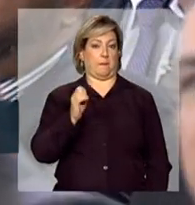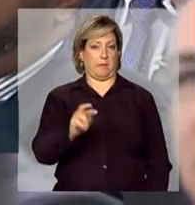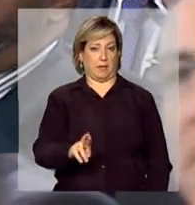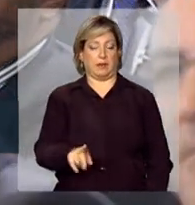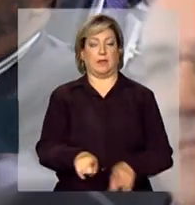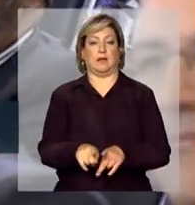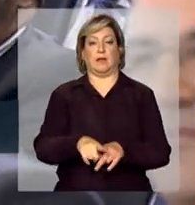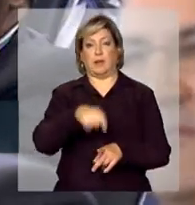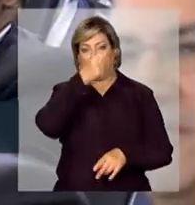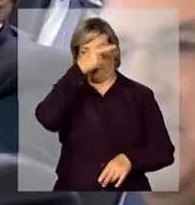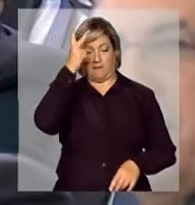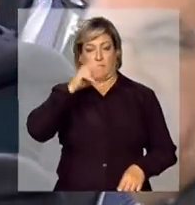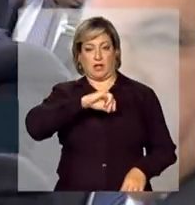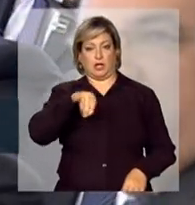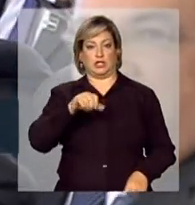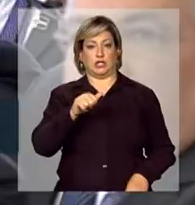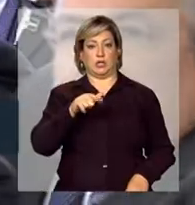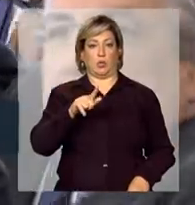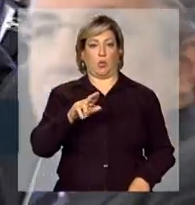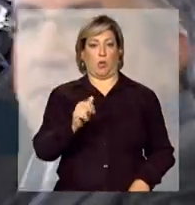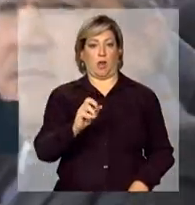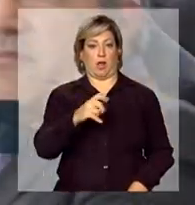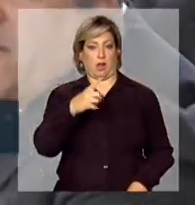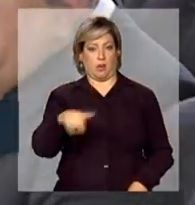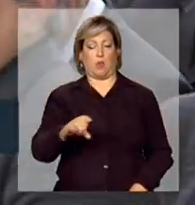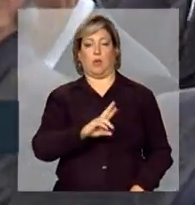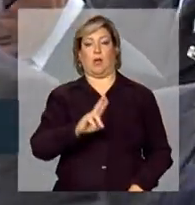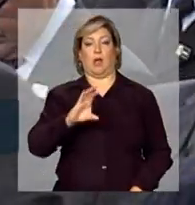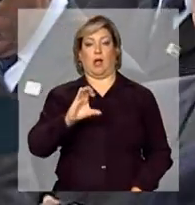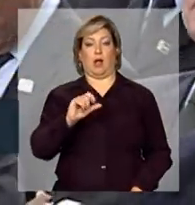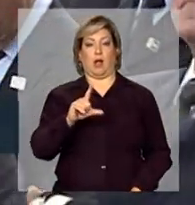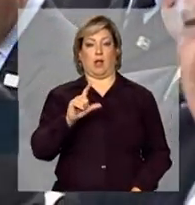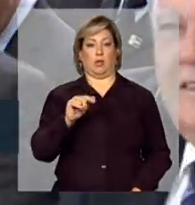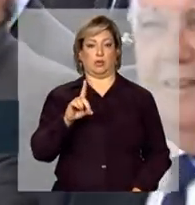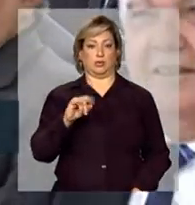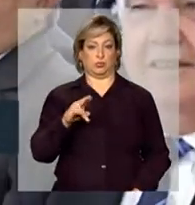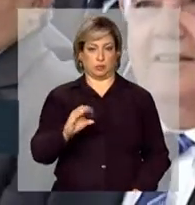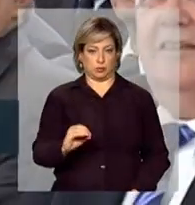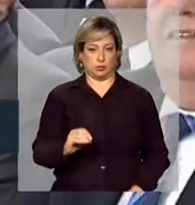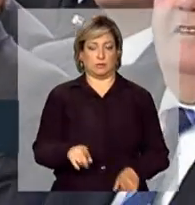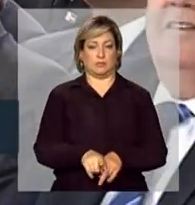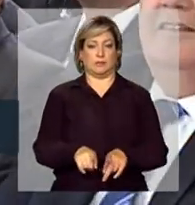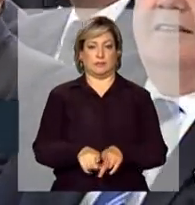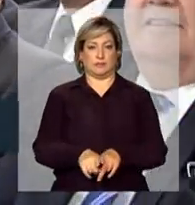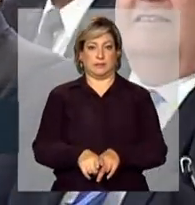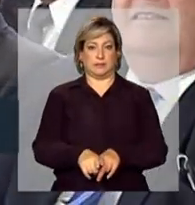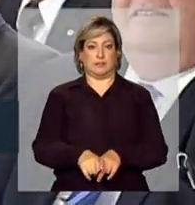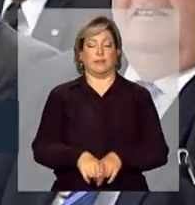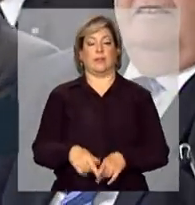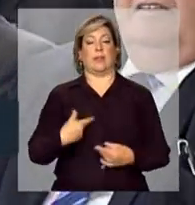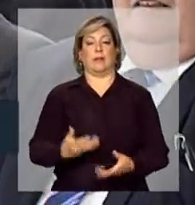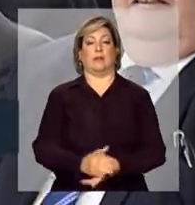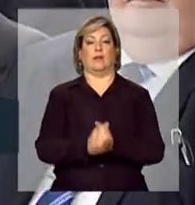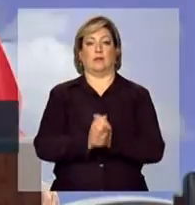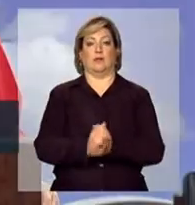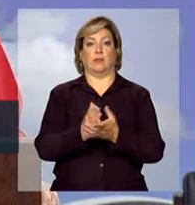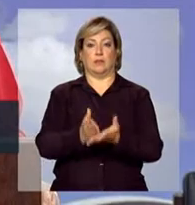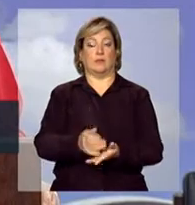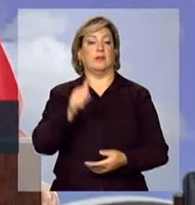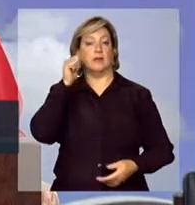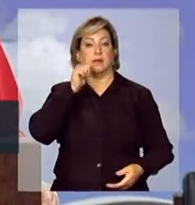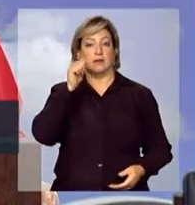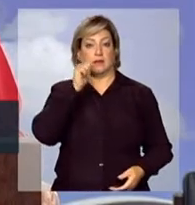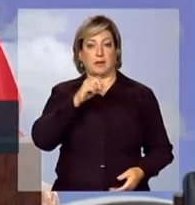prefeito de Jaguarão Cláudio Martins eu queria dirigir um comprimento especial a